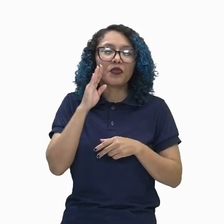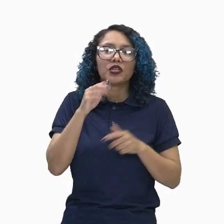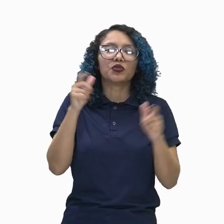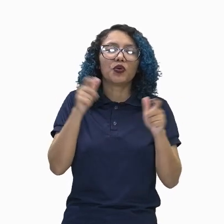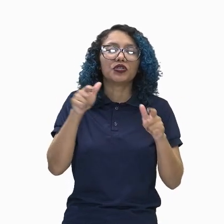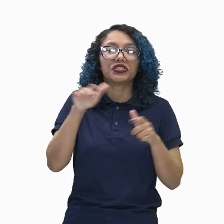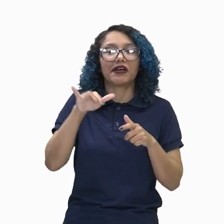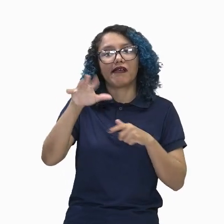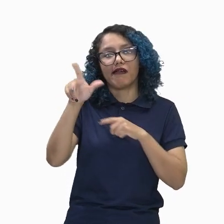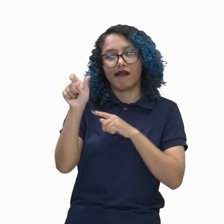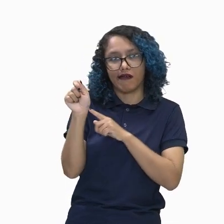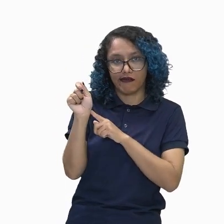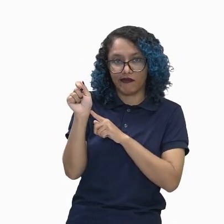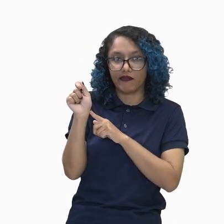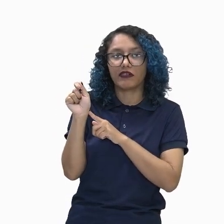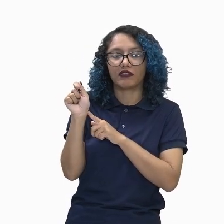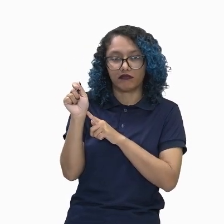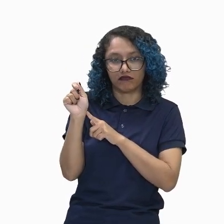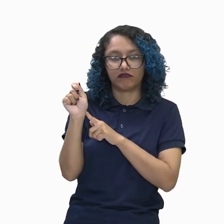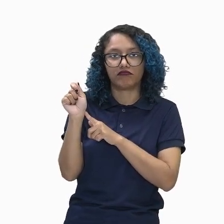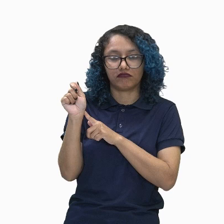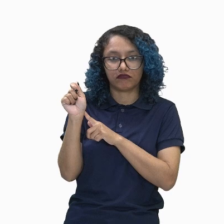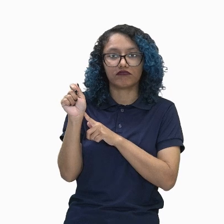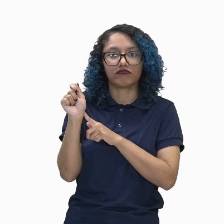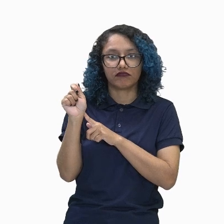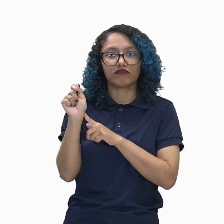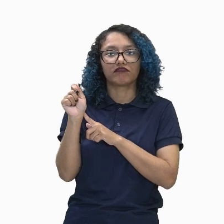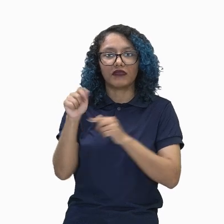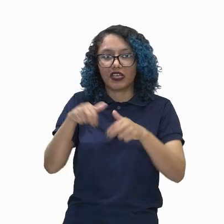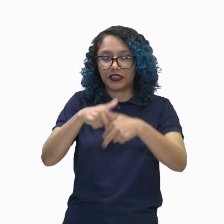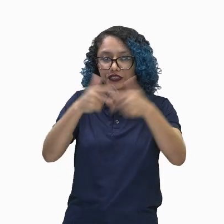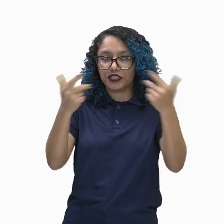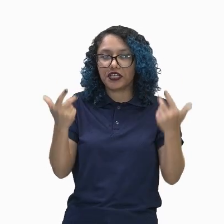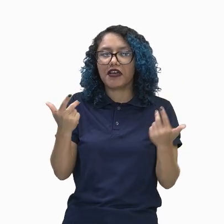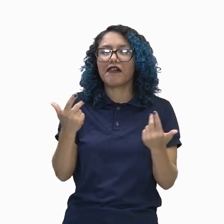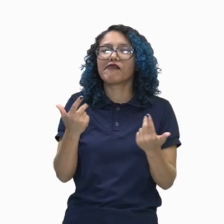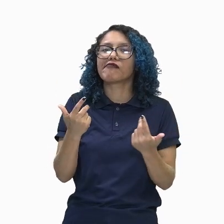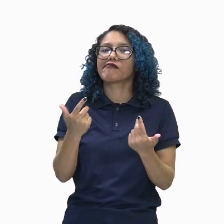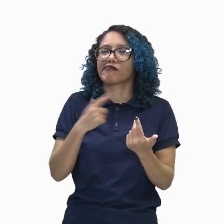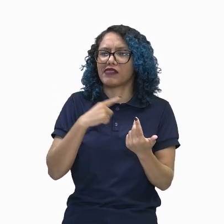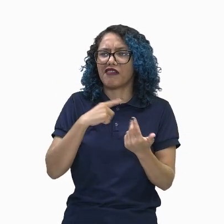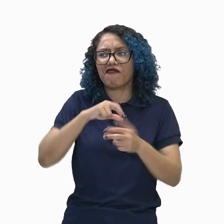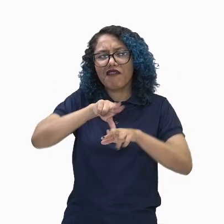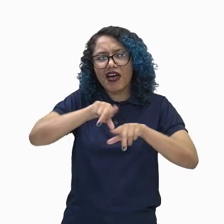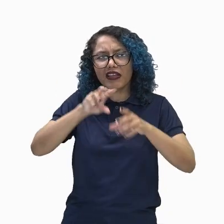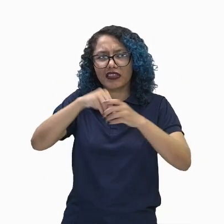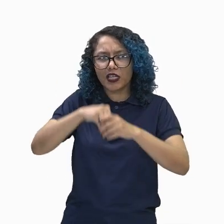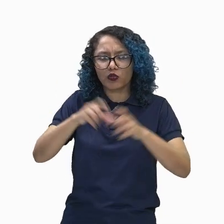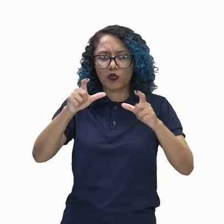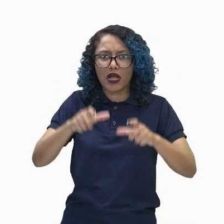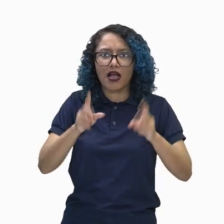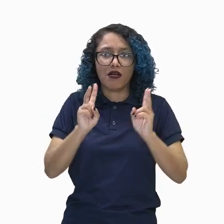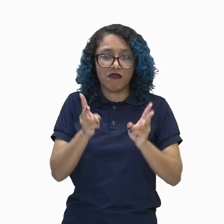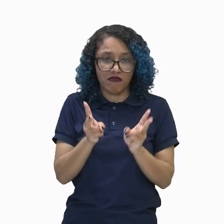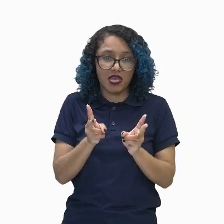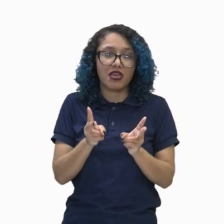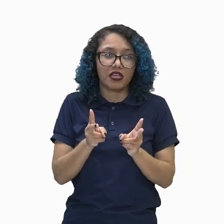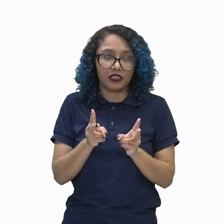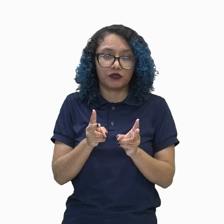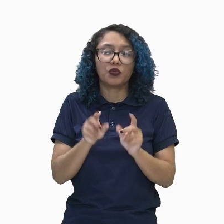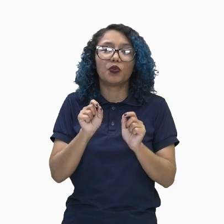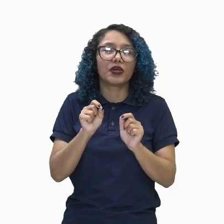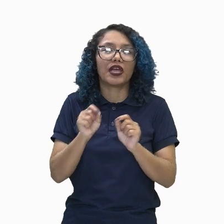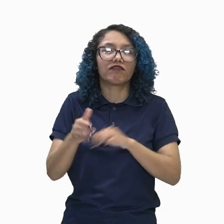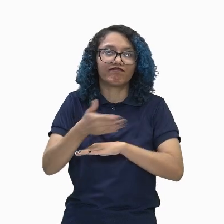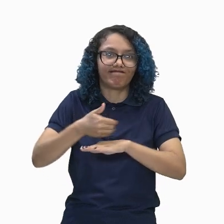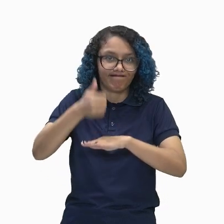continente africano, onde tem muitas etnias em um local só, né, por questões de colonização que